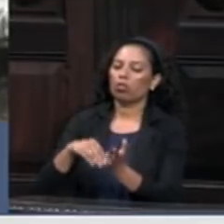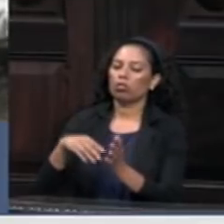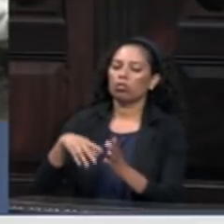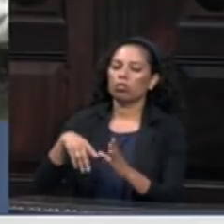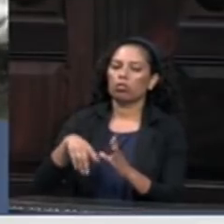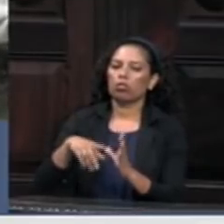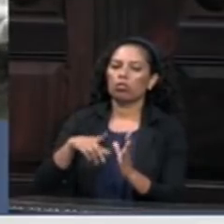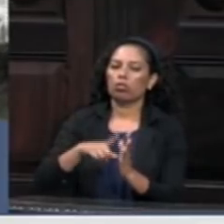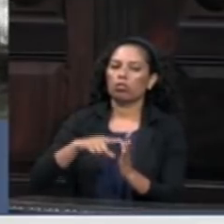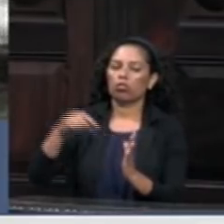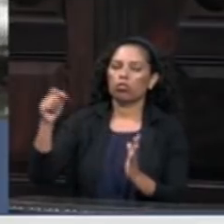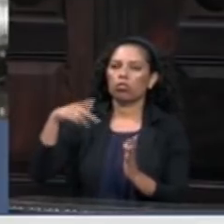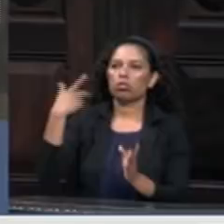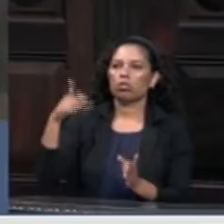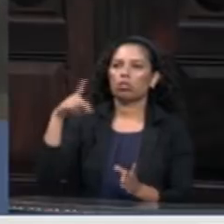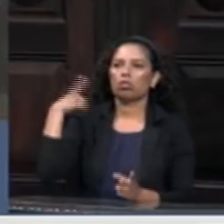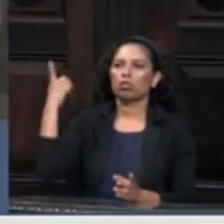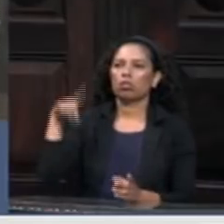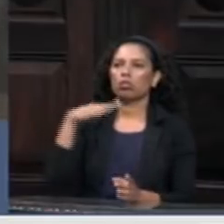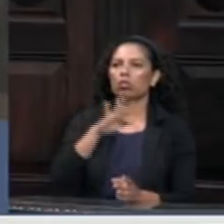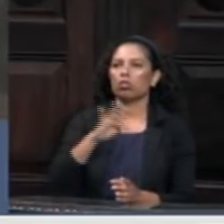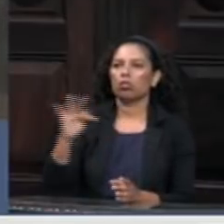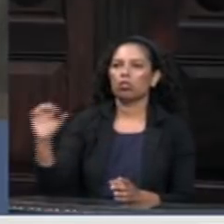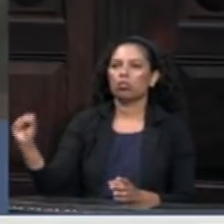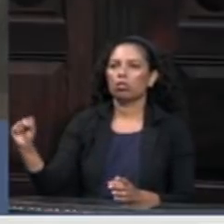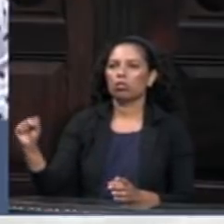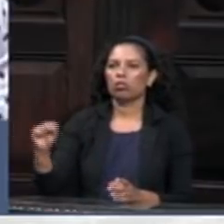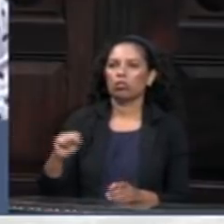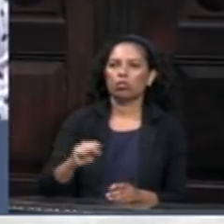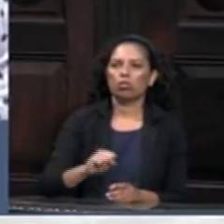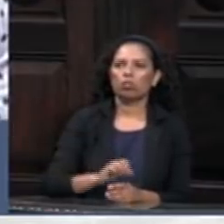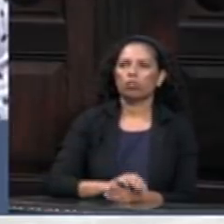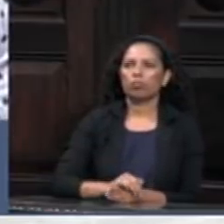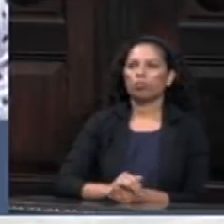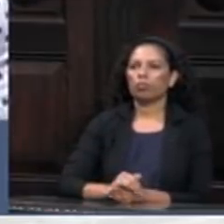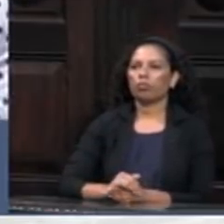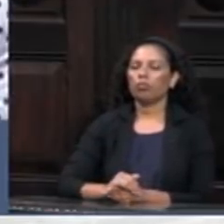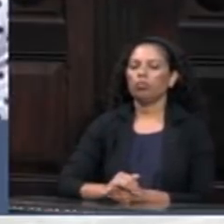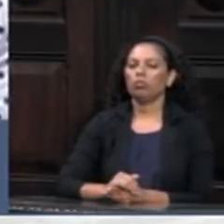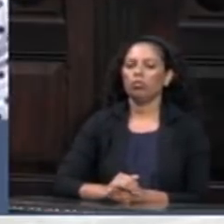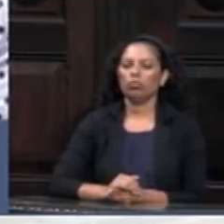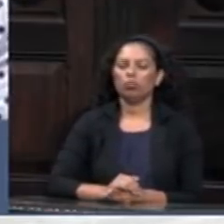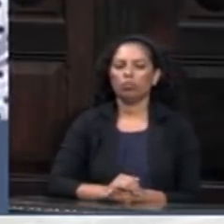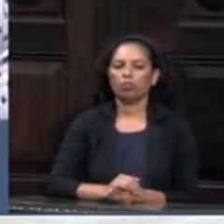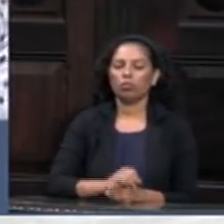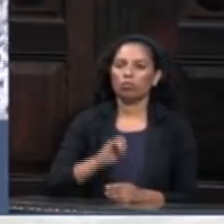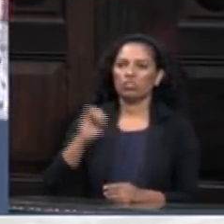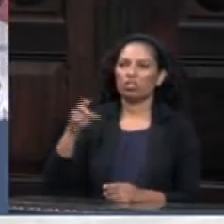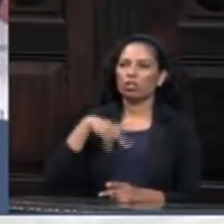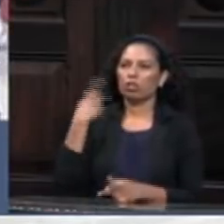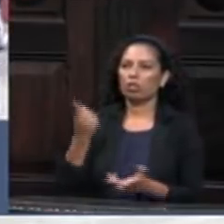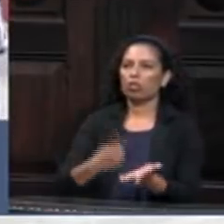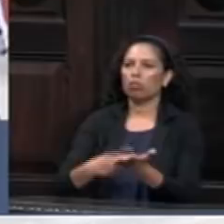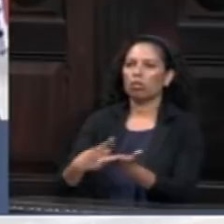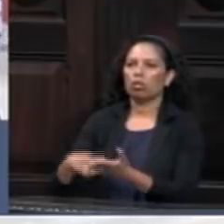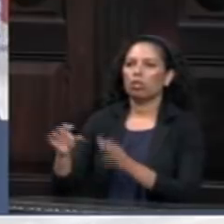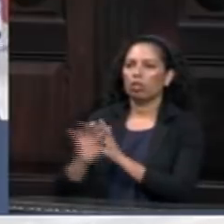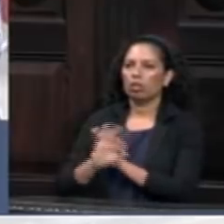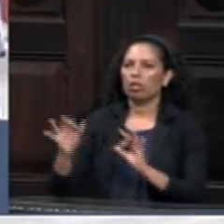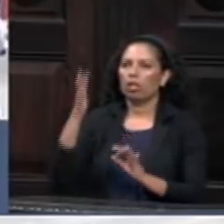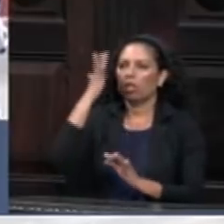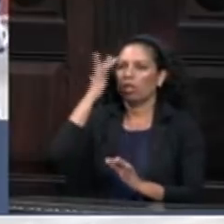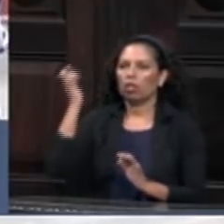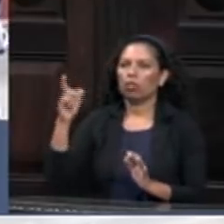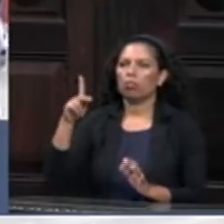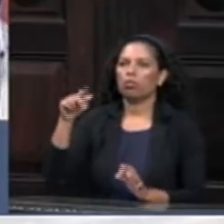Flávio. Mas é condição? Essa a condição? Não, porque senão o próprio Luiz Paulo não faz acordo, se for isso.